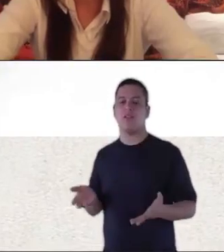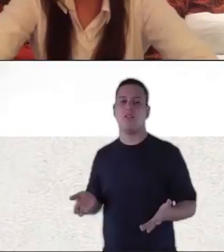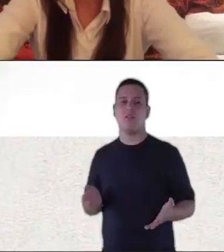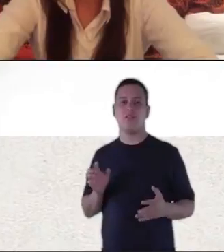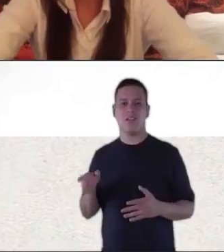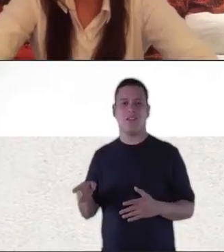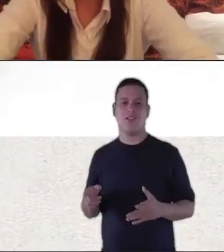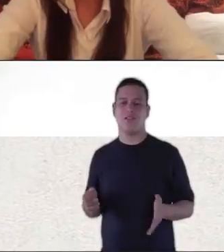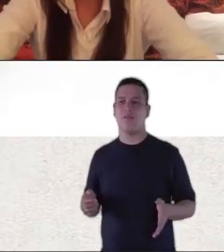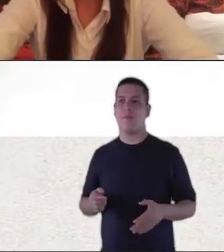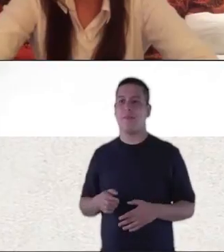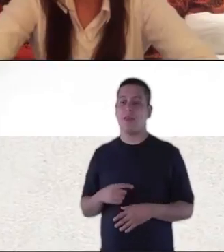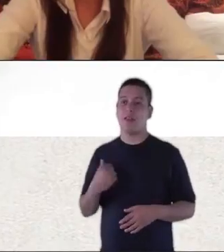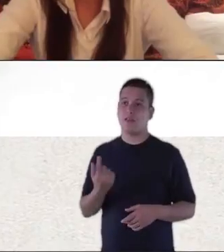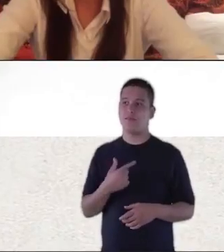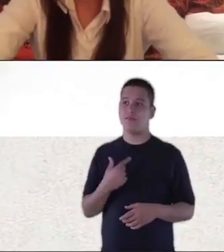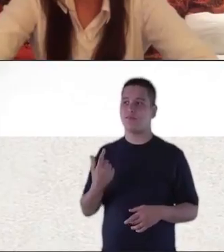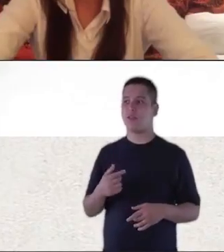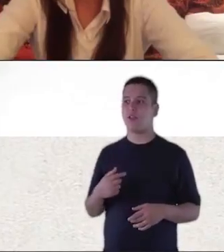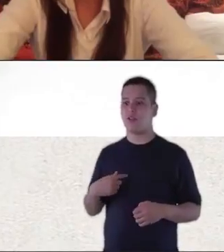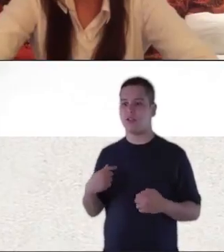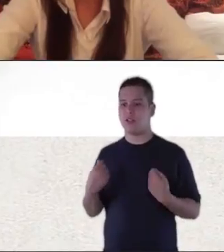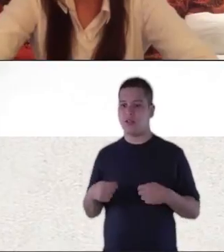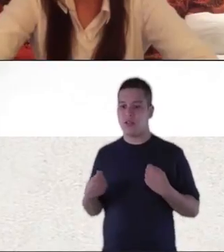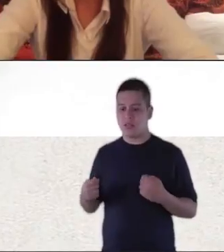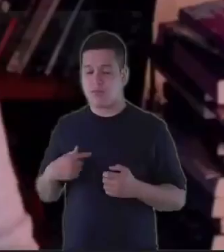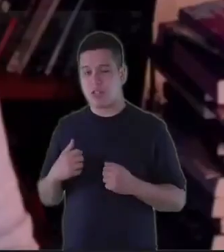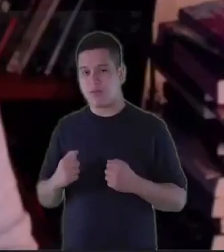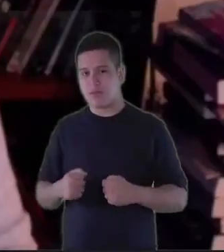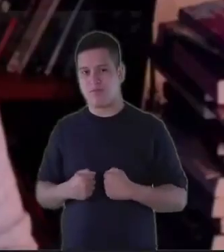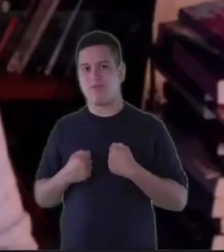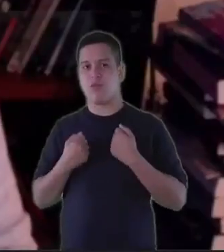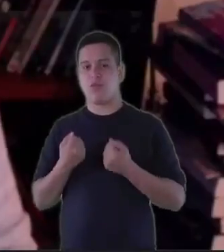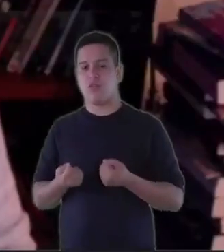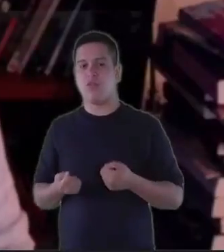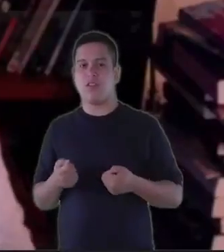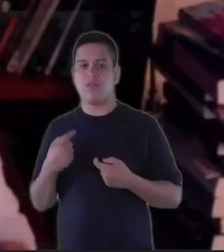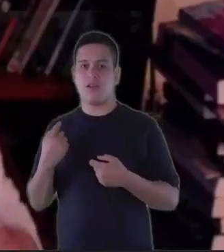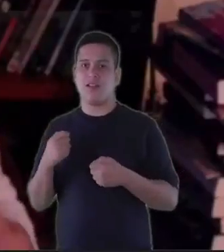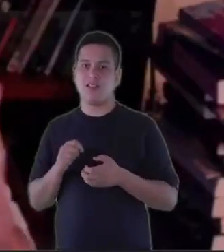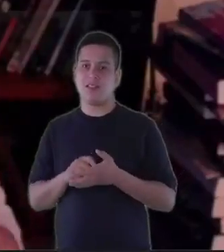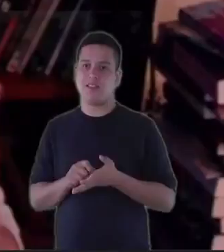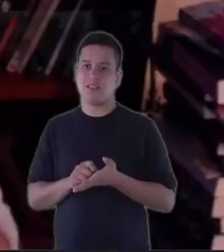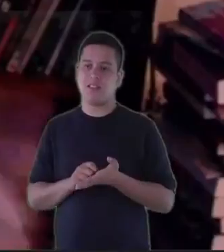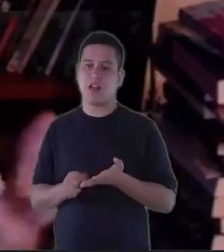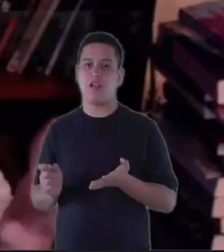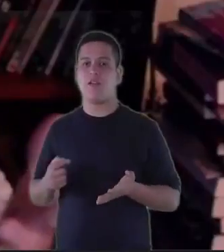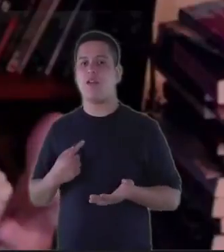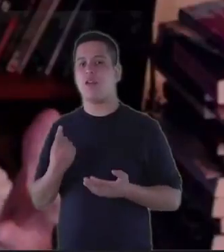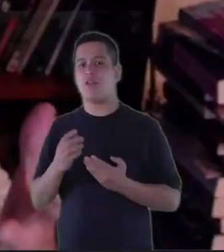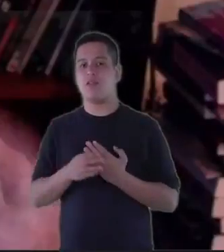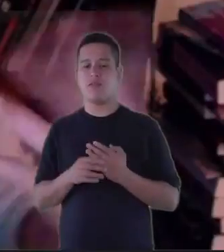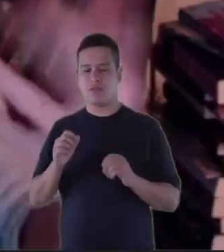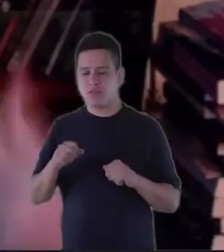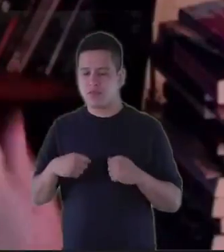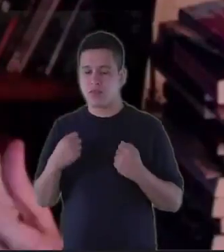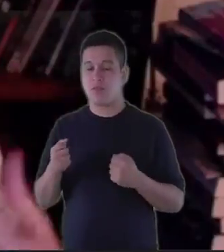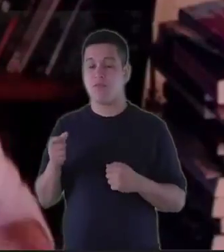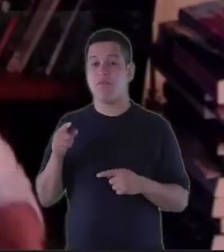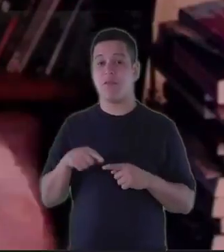né, suamos para ter 3.000 cópias exemplares de um livro vendido. Os textos deles